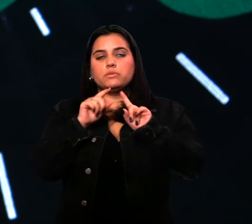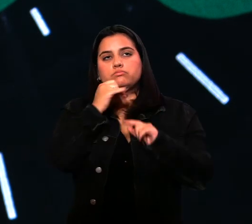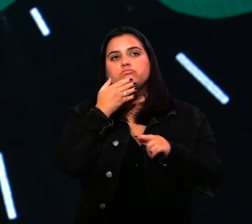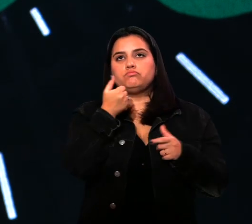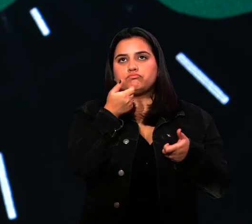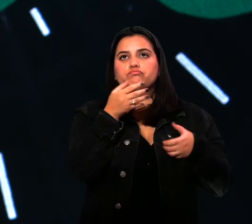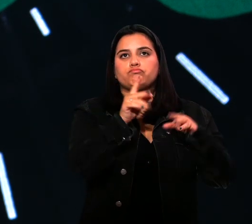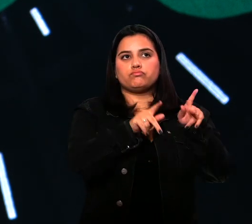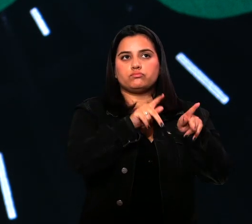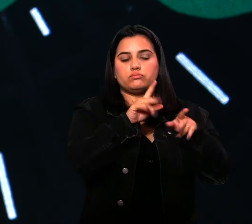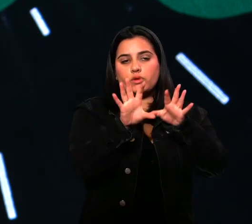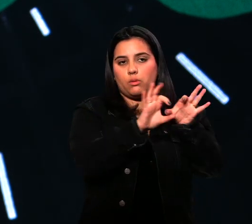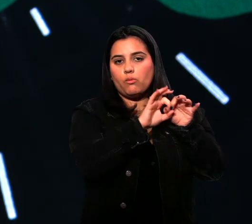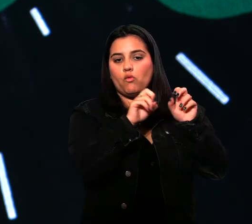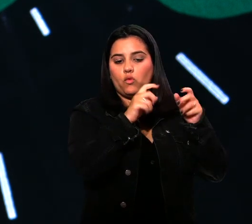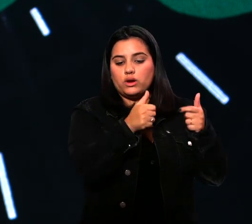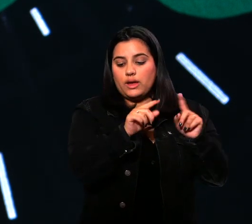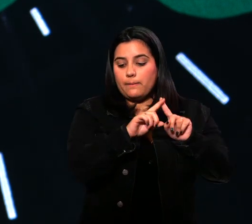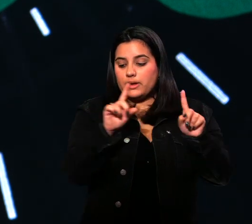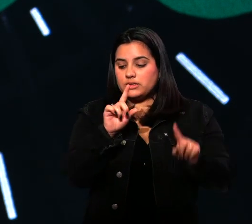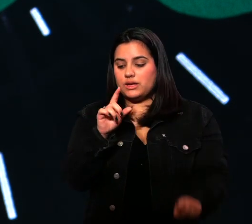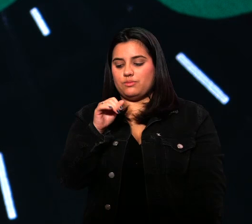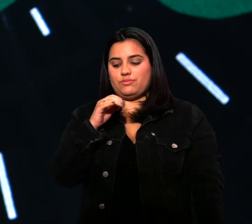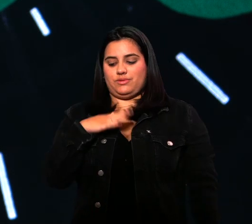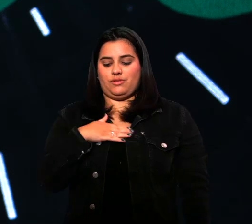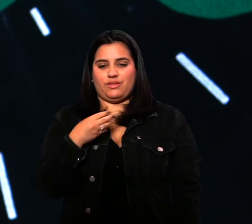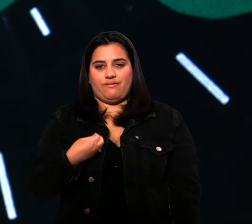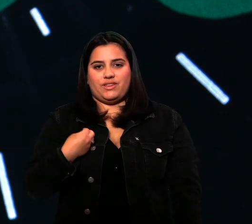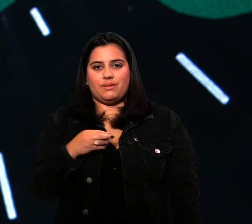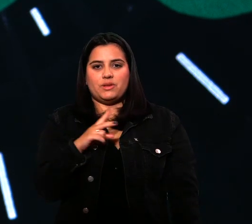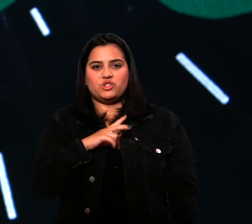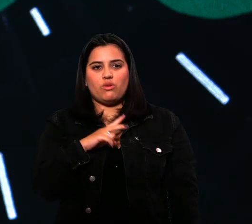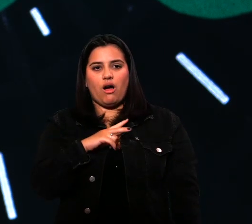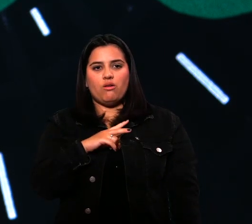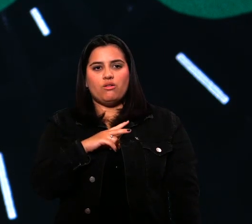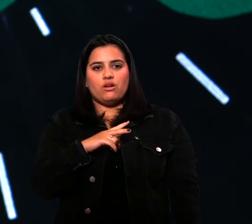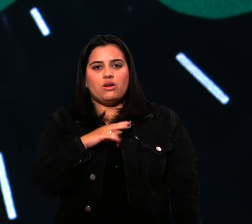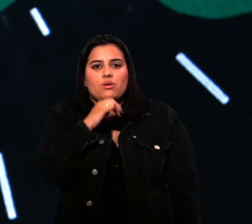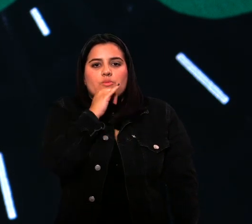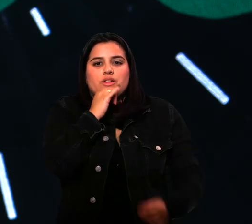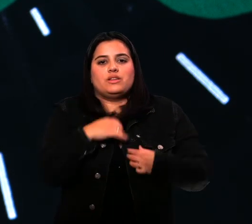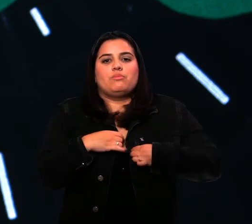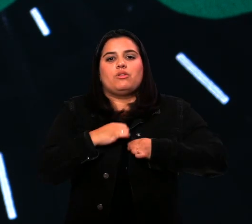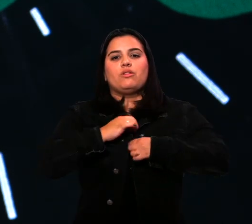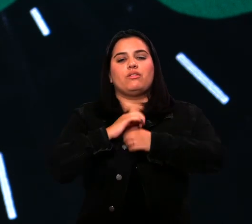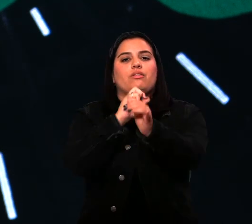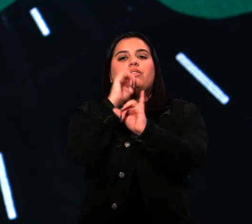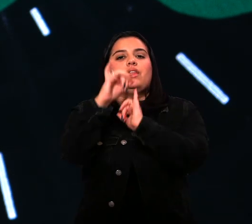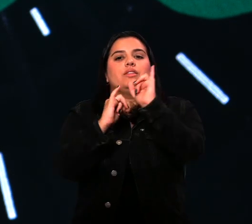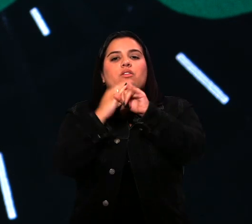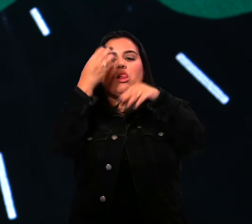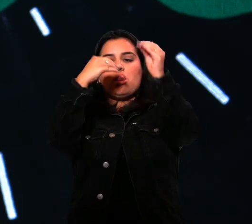individual, é quando a gente não fica falando mal dos outros na internet. Crente não cancela ninguém, meu irmão.